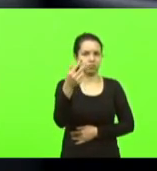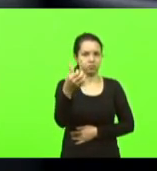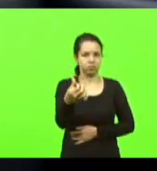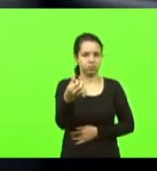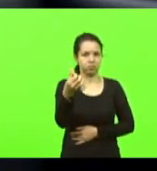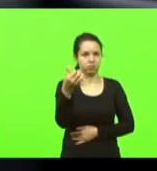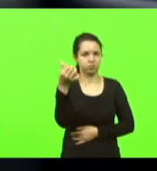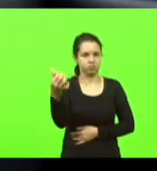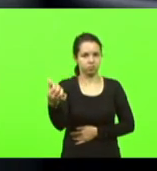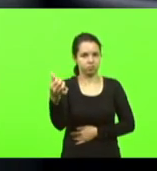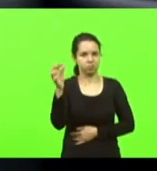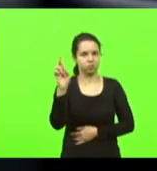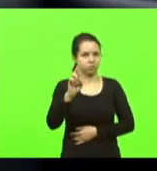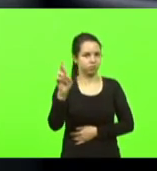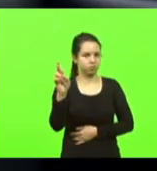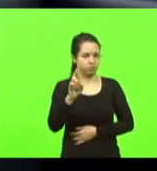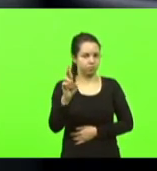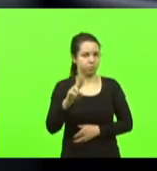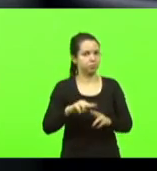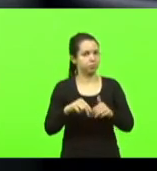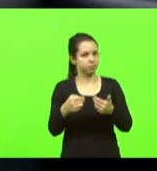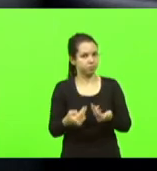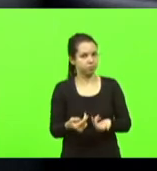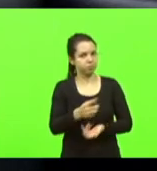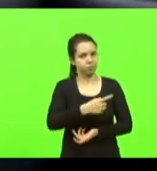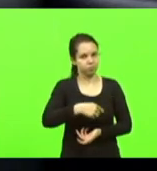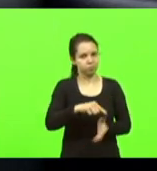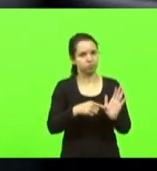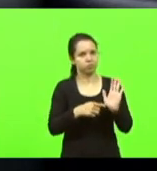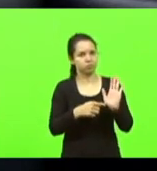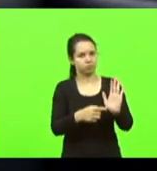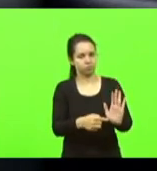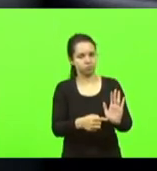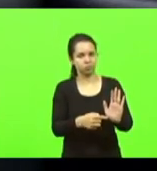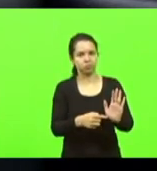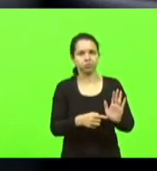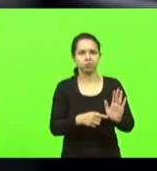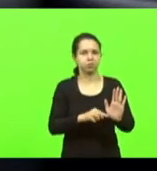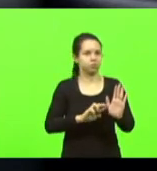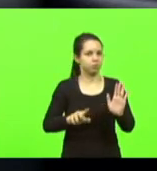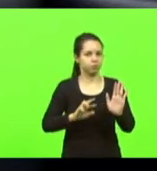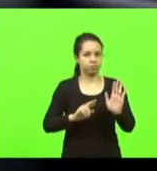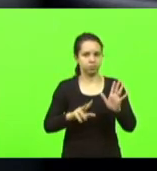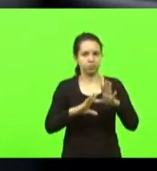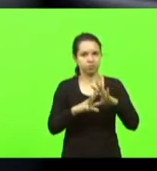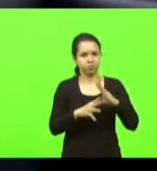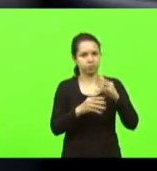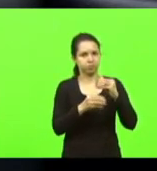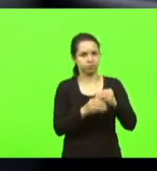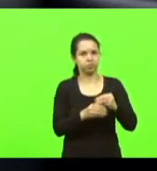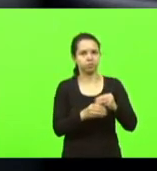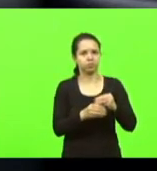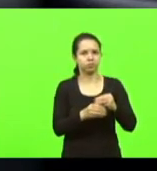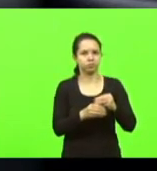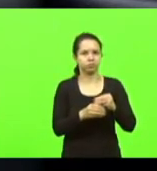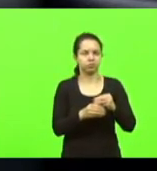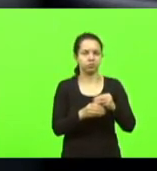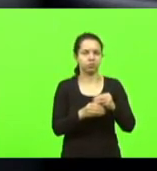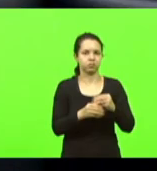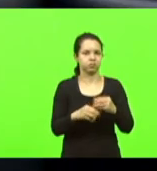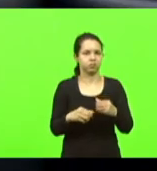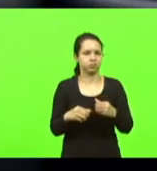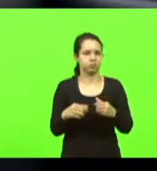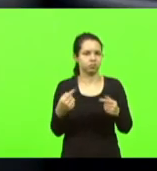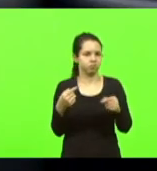266 por isso nós apresentamos e não é uma Emenda é fora da realidade